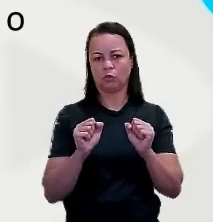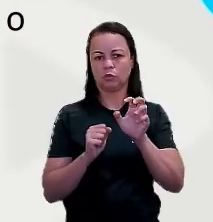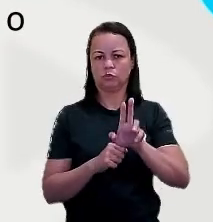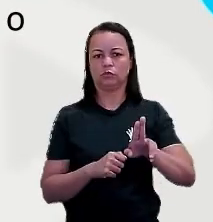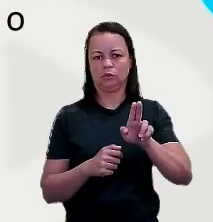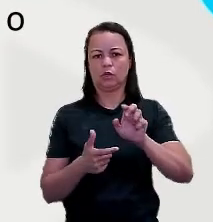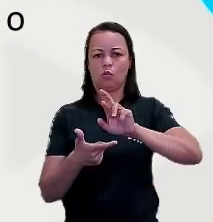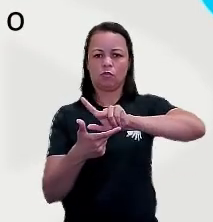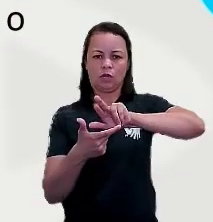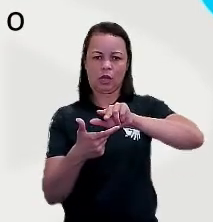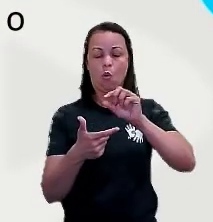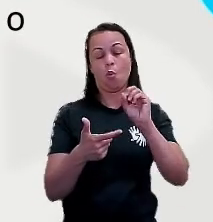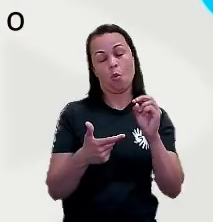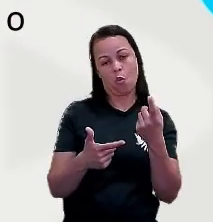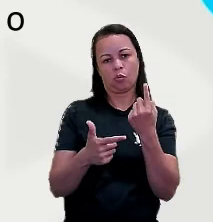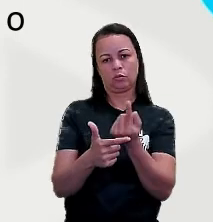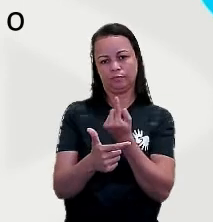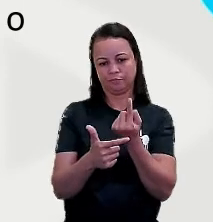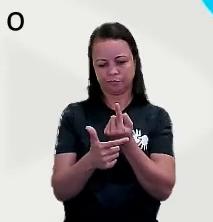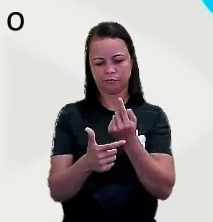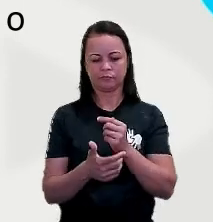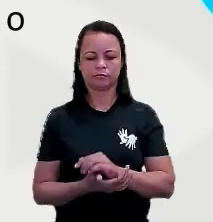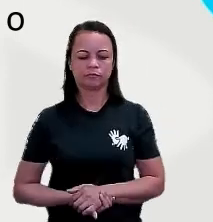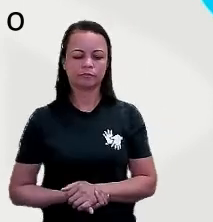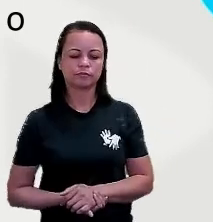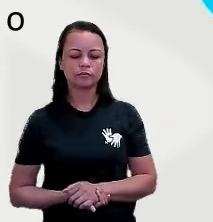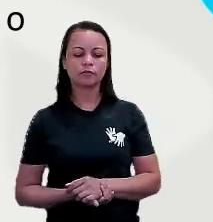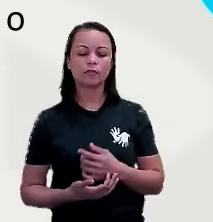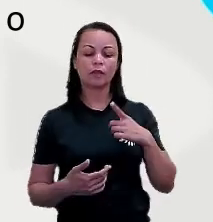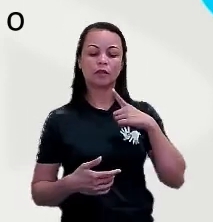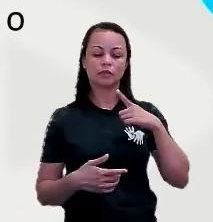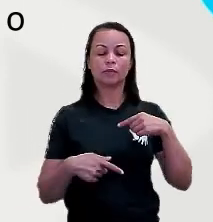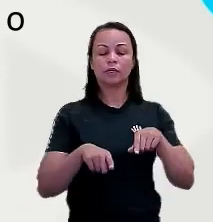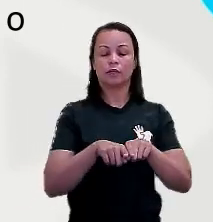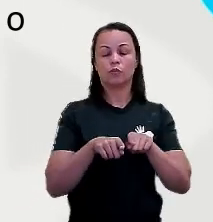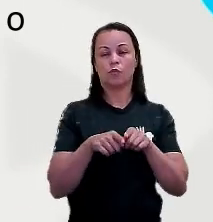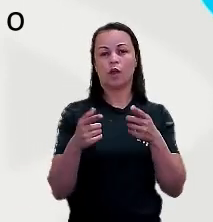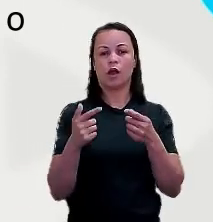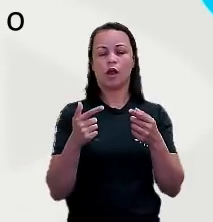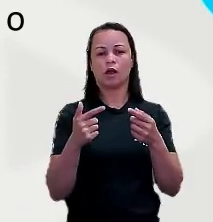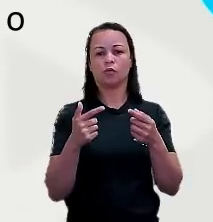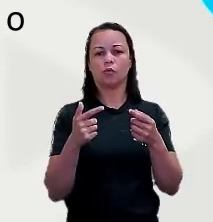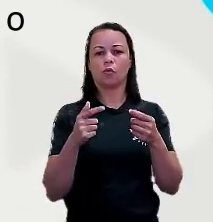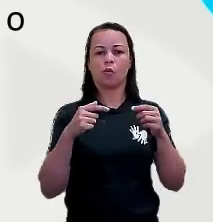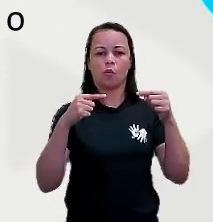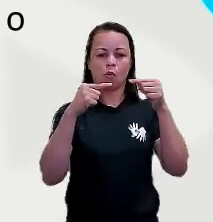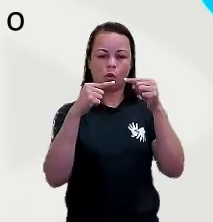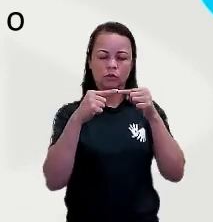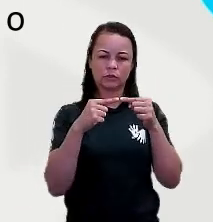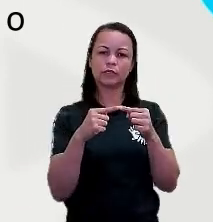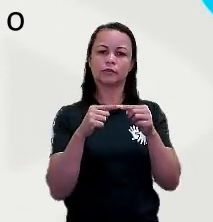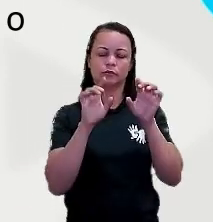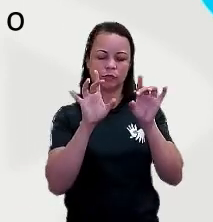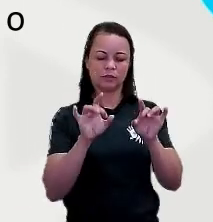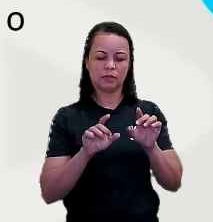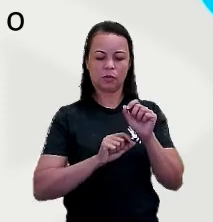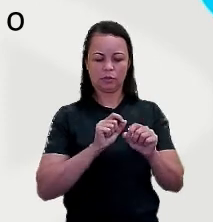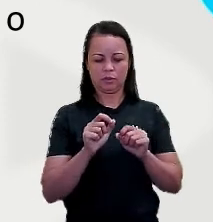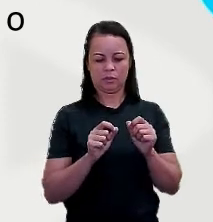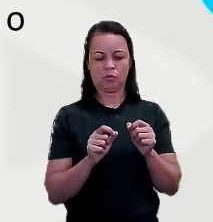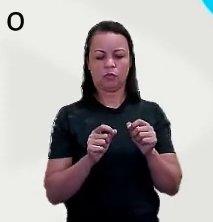Temos aqui também uma concordância especial. Quando o adjetivo se pospõe a dois ou